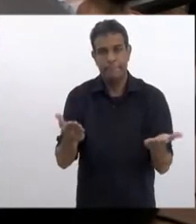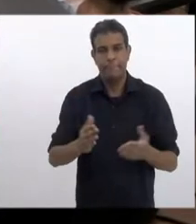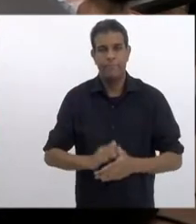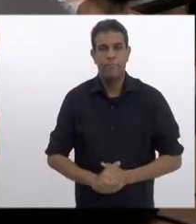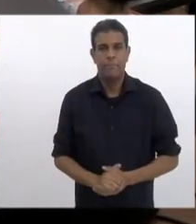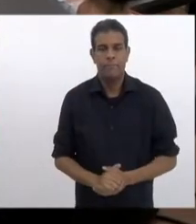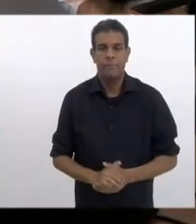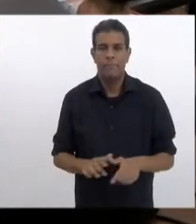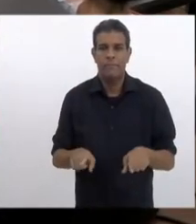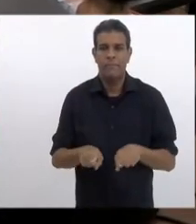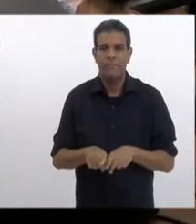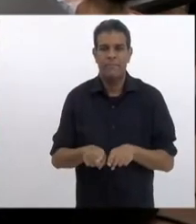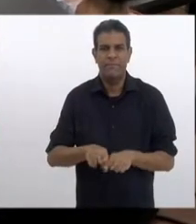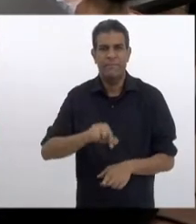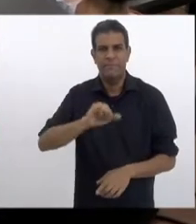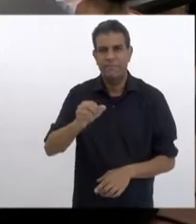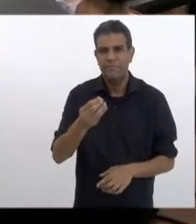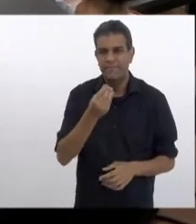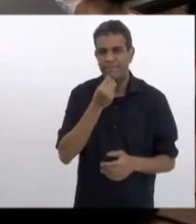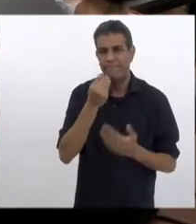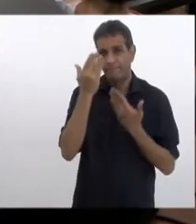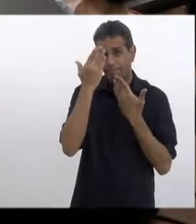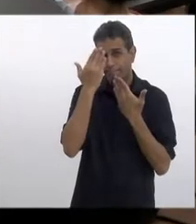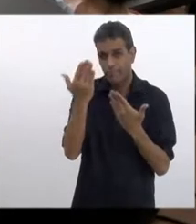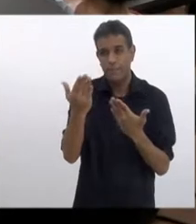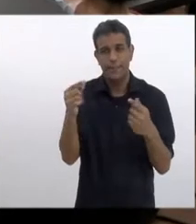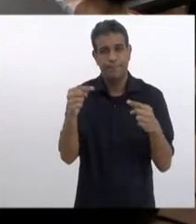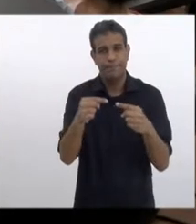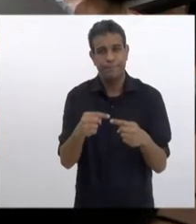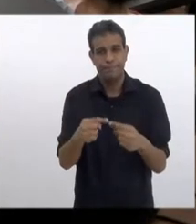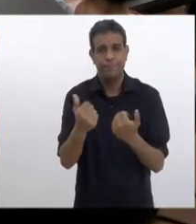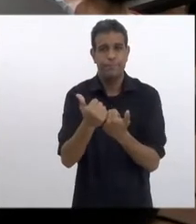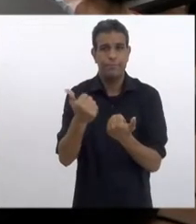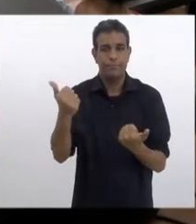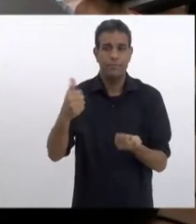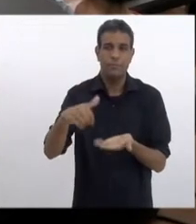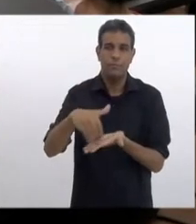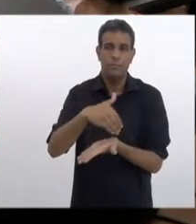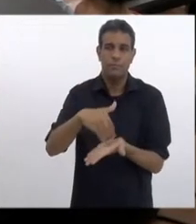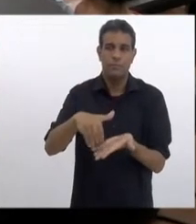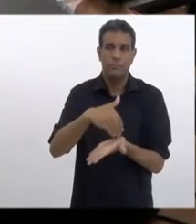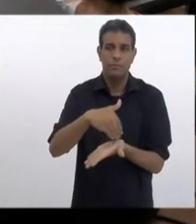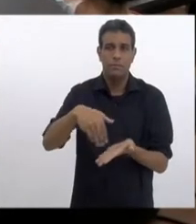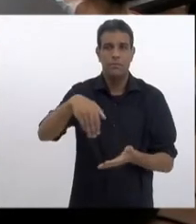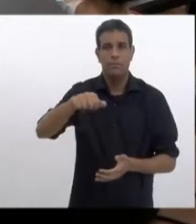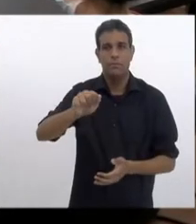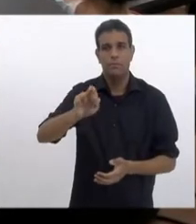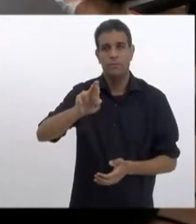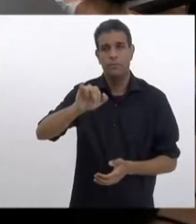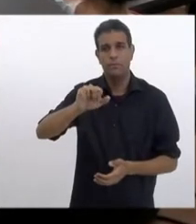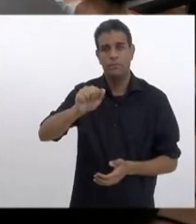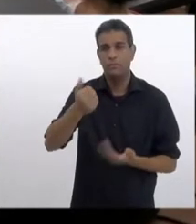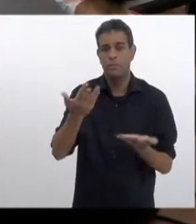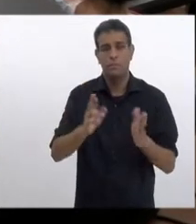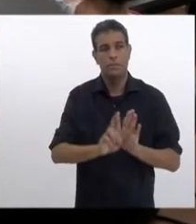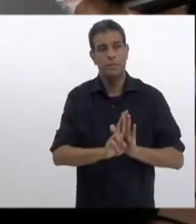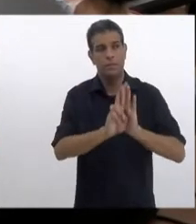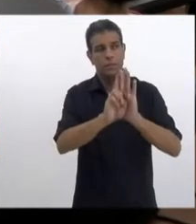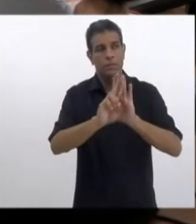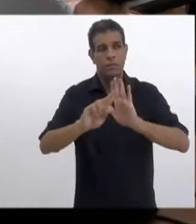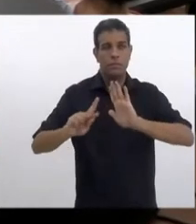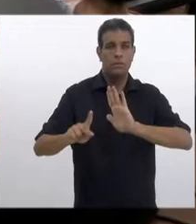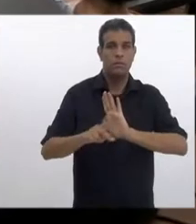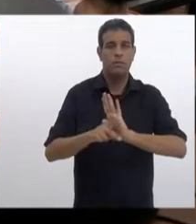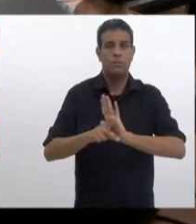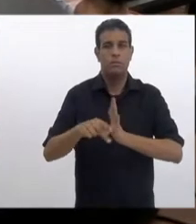Quero também agradecer a presença da subsecretária Mariana Lima, representando a Secretaria